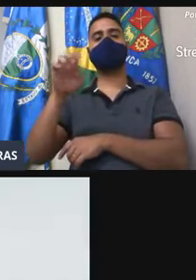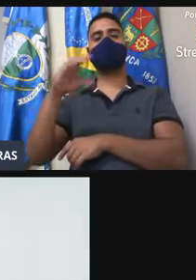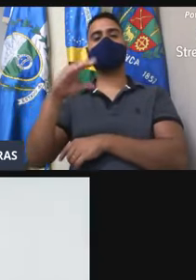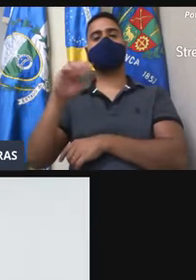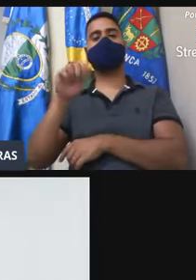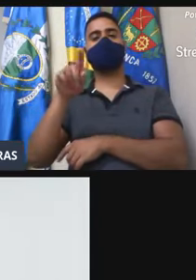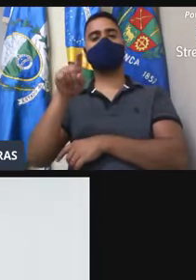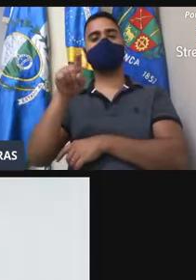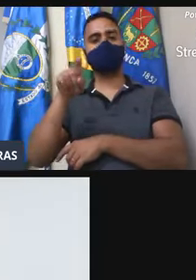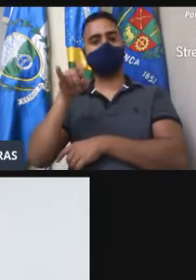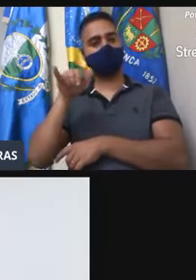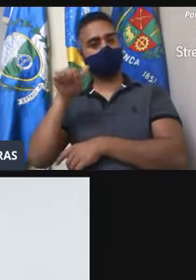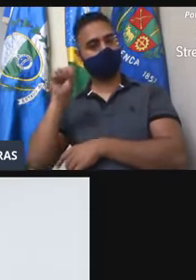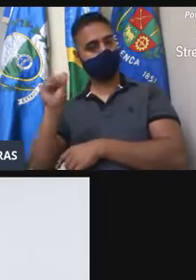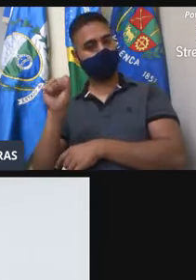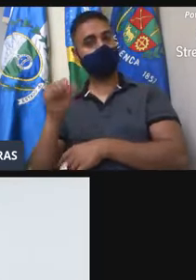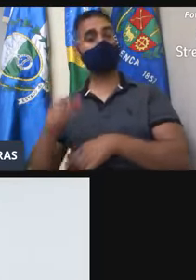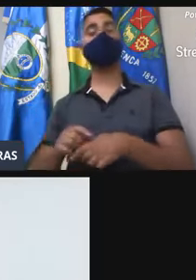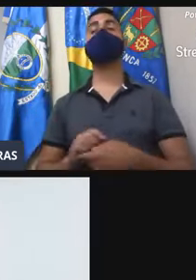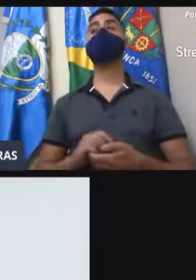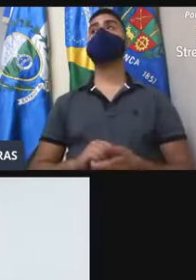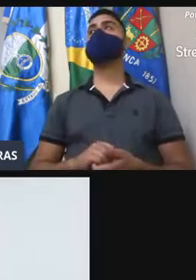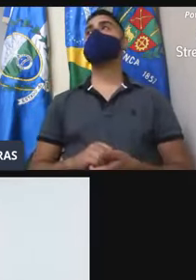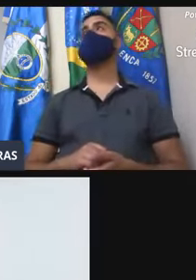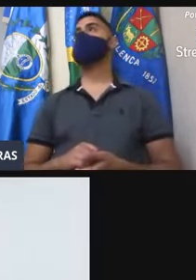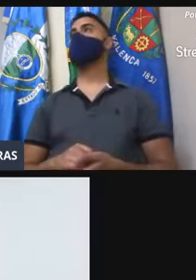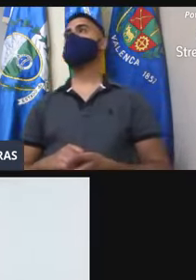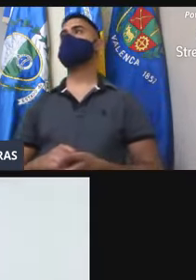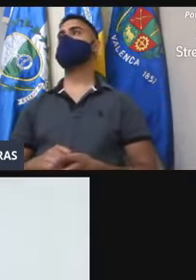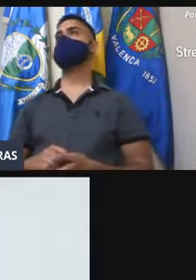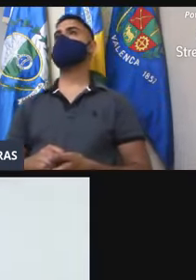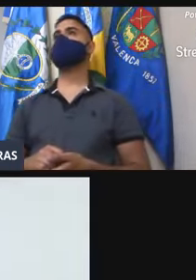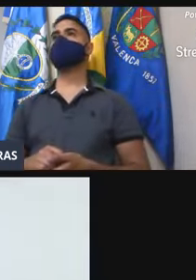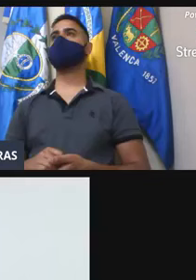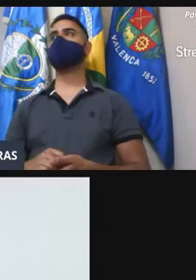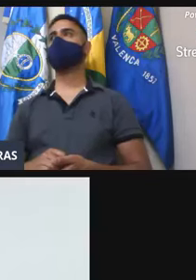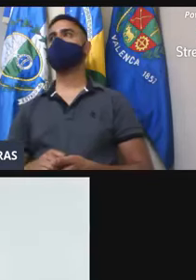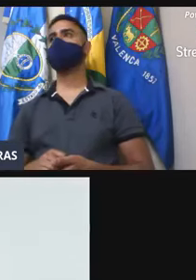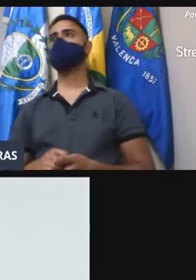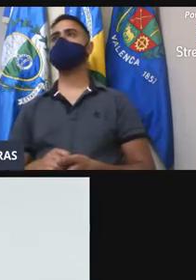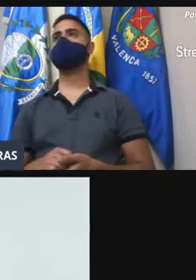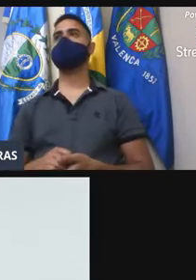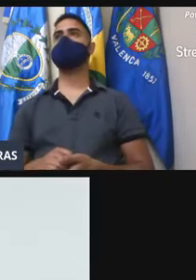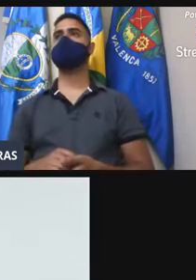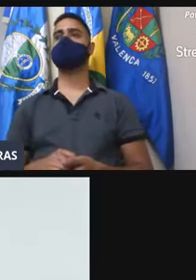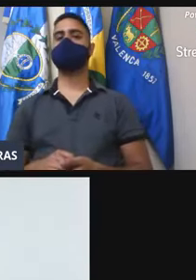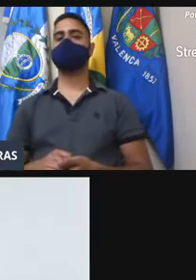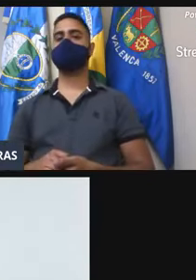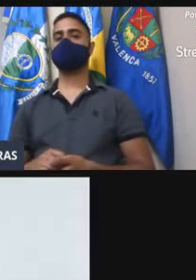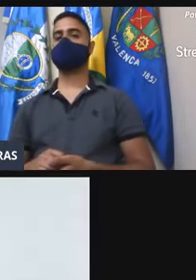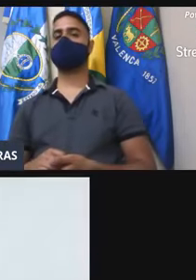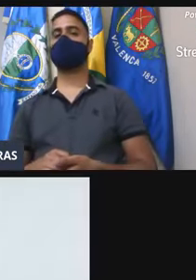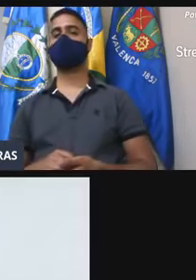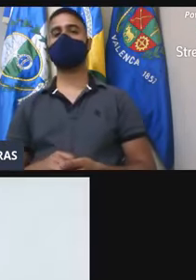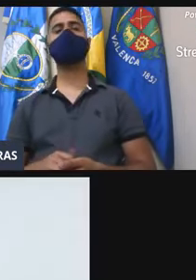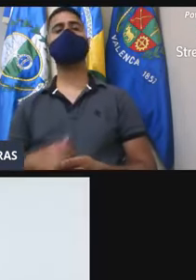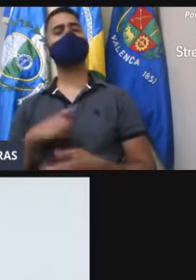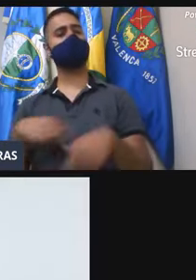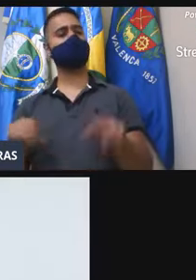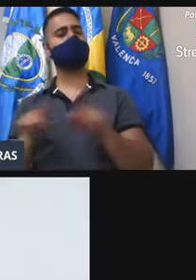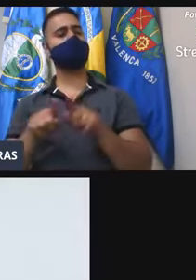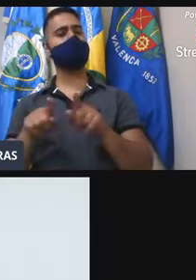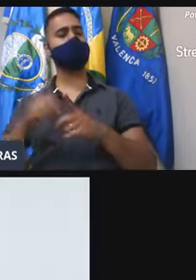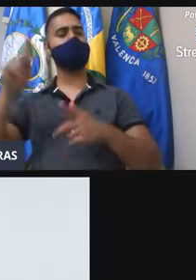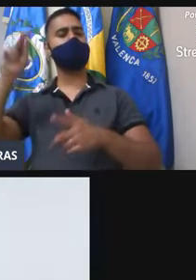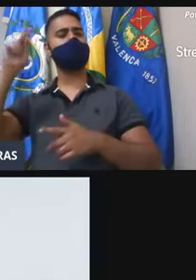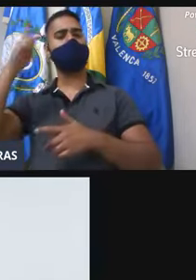também. E vamos também, lógico, Barão de Juparanã, Barão de Baipendi, uma história lá das